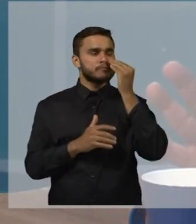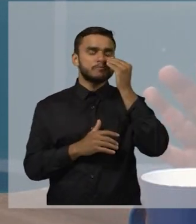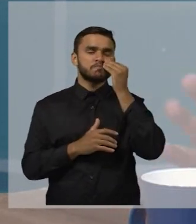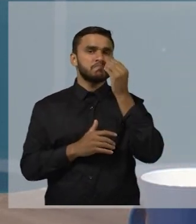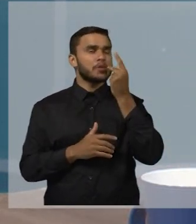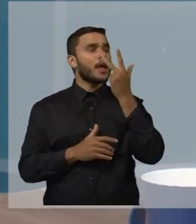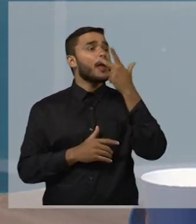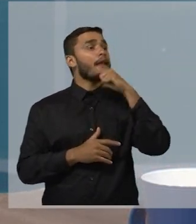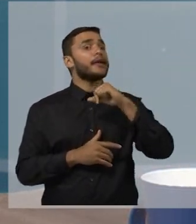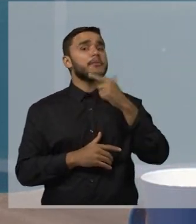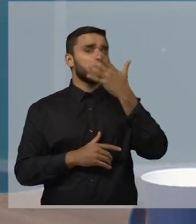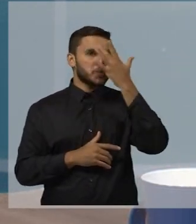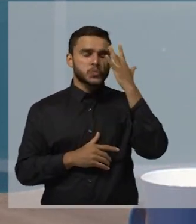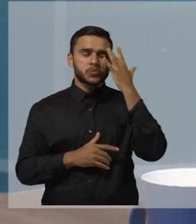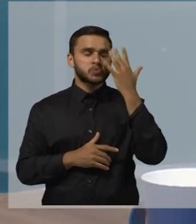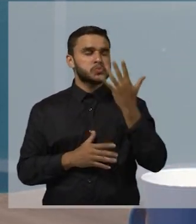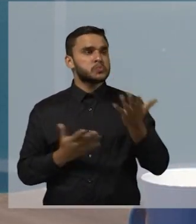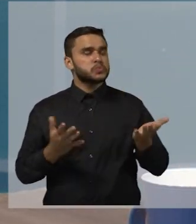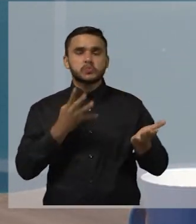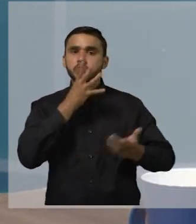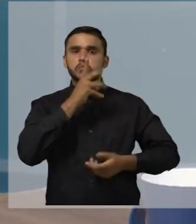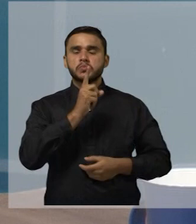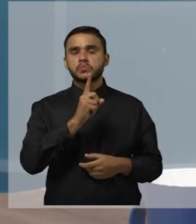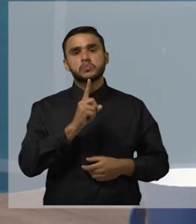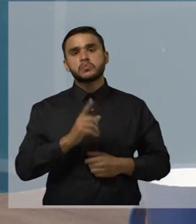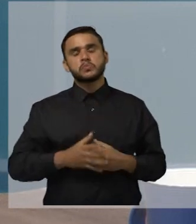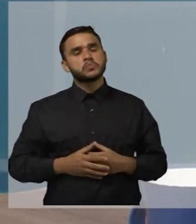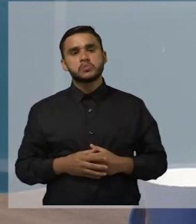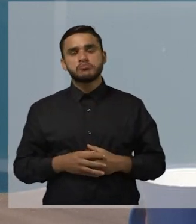Não consigo. E vou dar um exemplo.